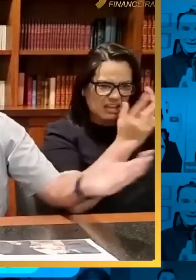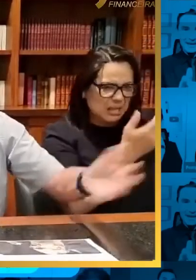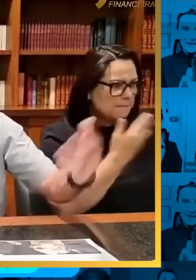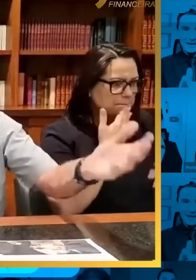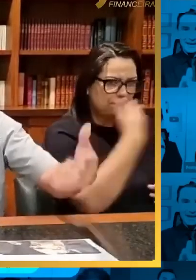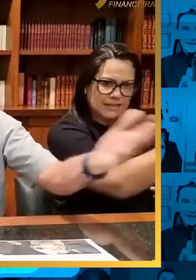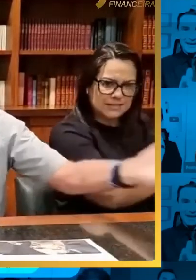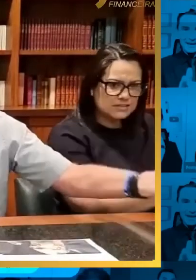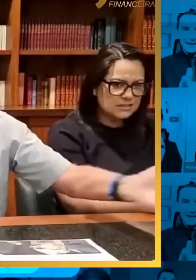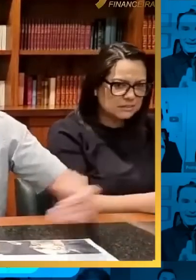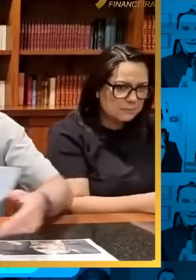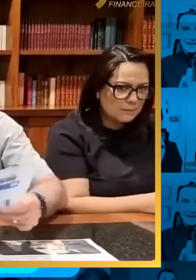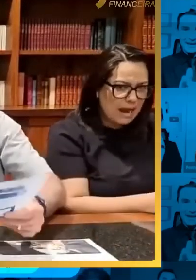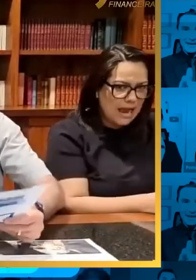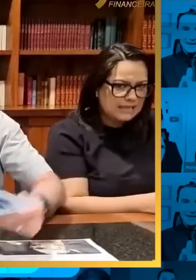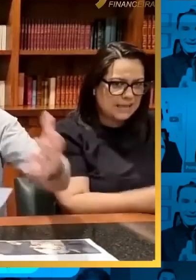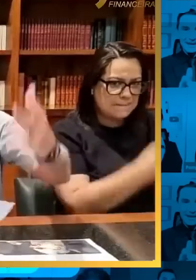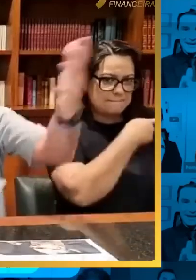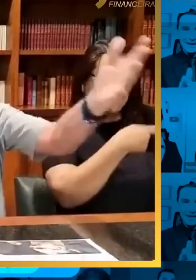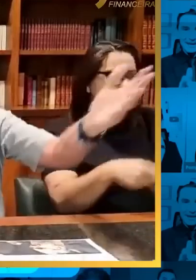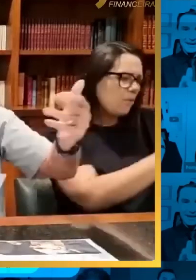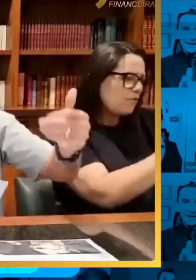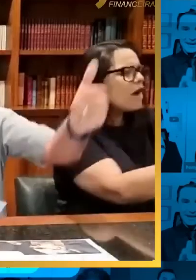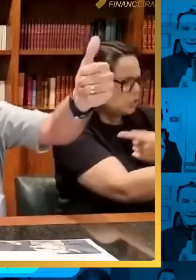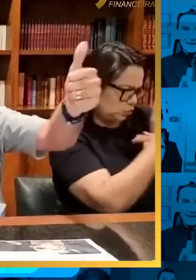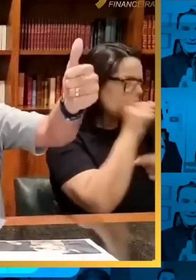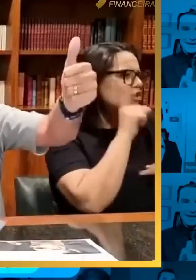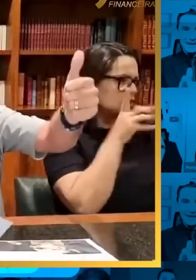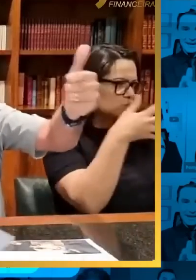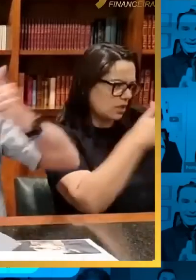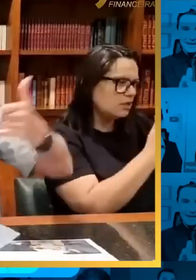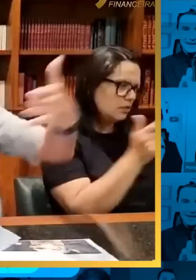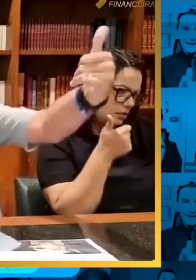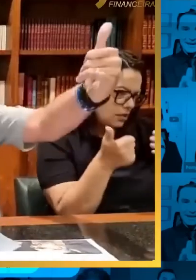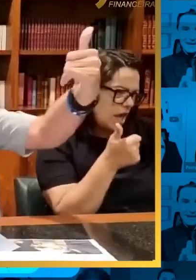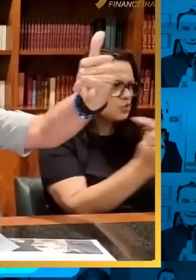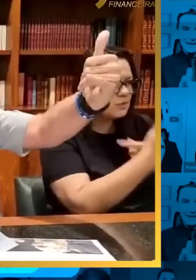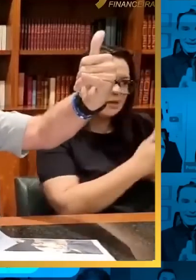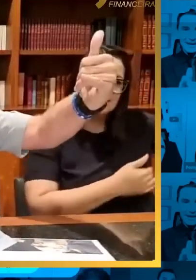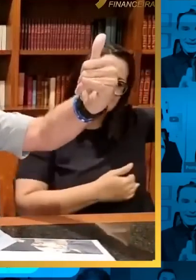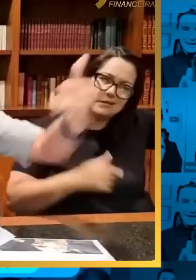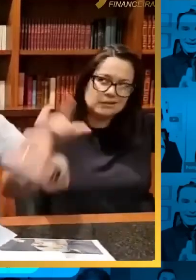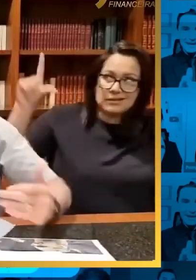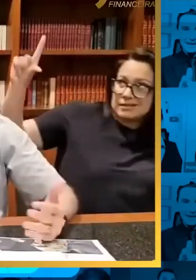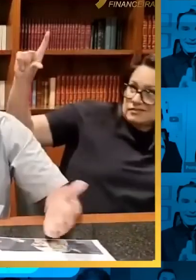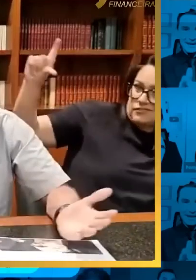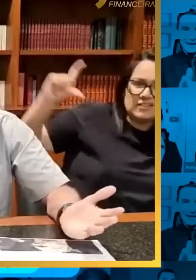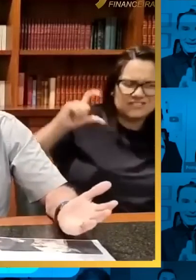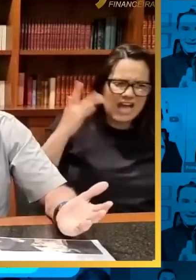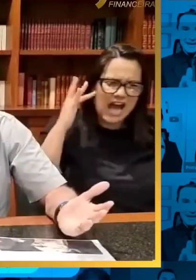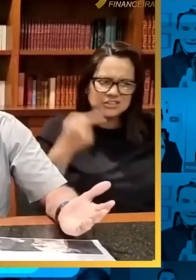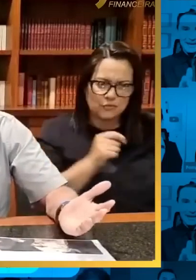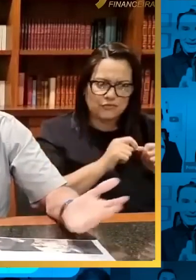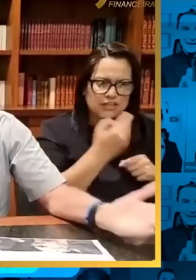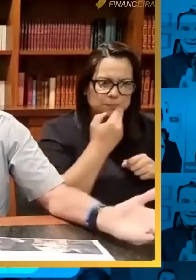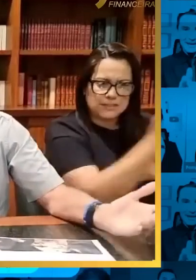primeira bilateral tinha mais ou menos 20 pessoas. Eu tratei com Biden, me ajuda nos Estados Unidos. Tá? Grava um vídeo comigo aqui, tira uma selfie. Pelo amor